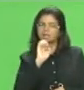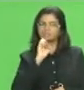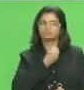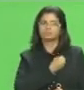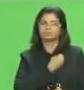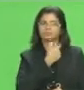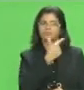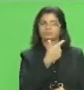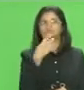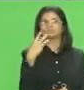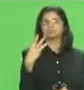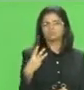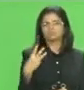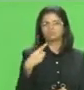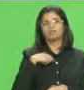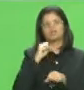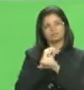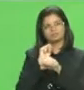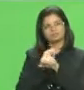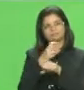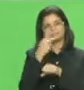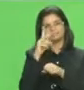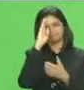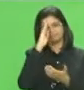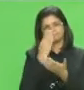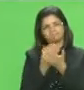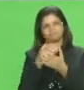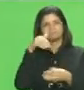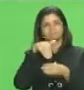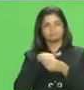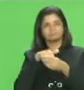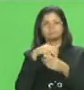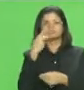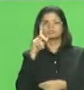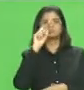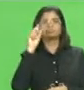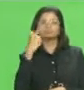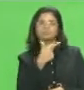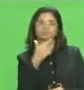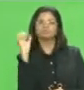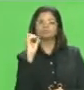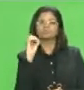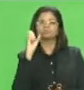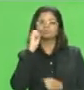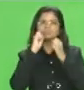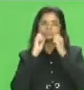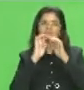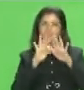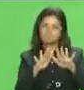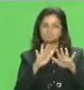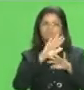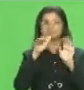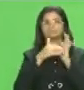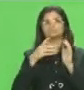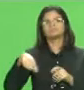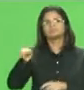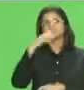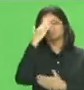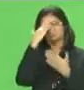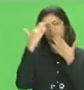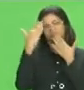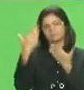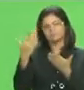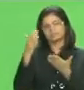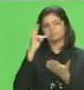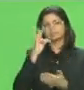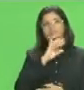é 23. Eu espero contar com o seu voto no dia 2 de outubro. Que Deus abençoe a todos vocês. Muito obrigada à TV